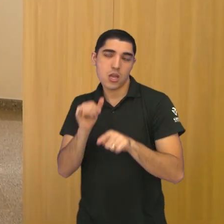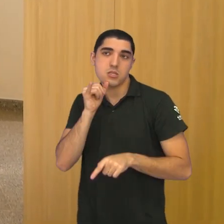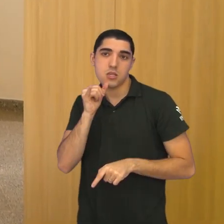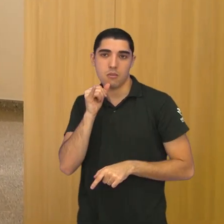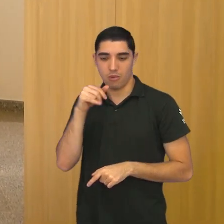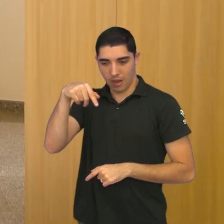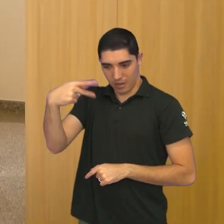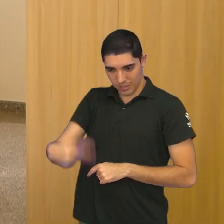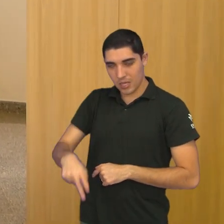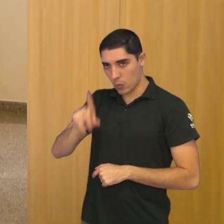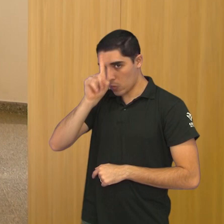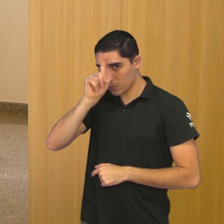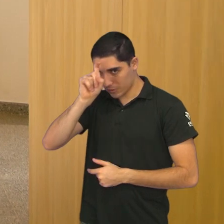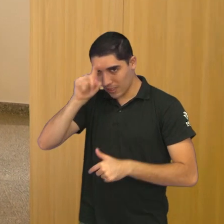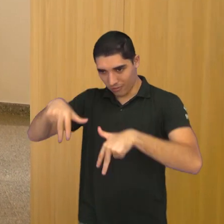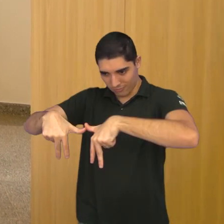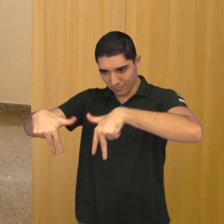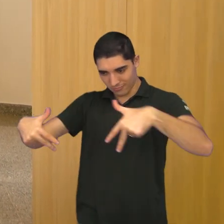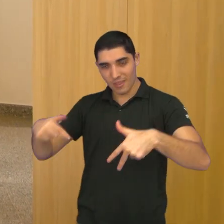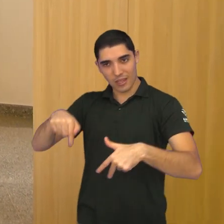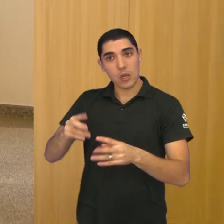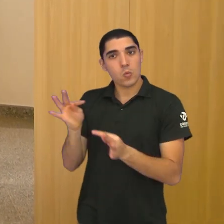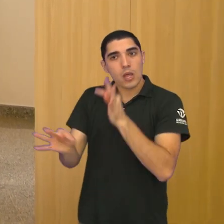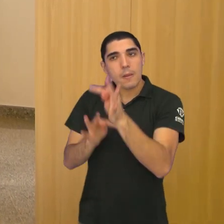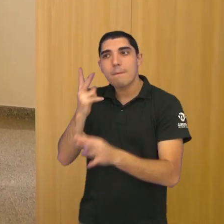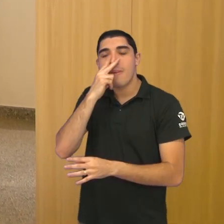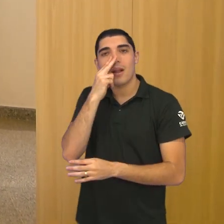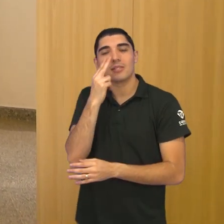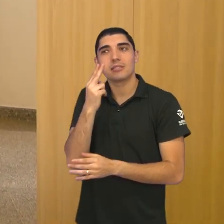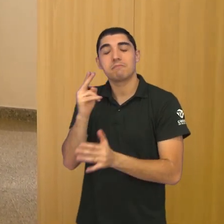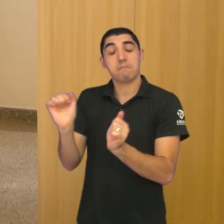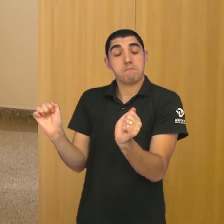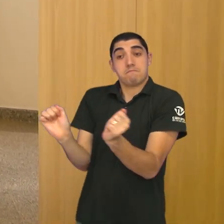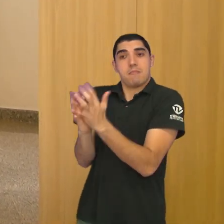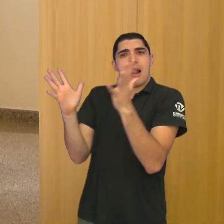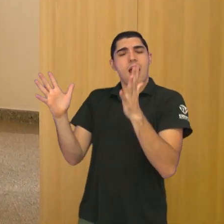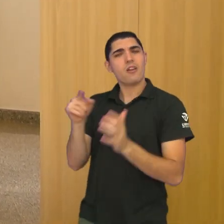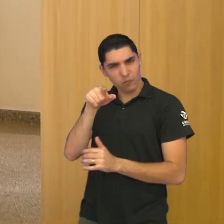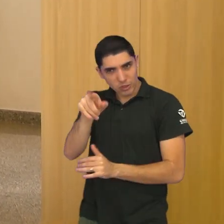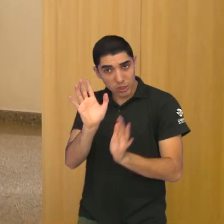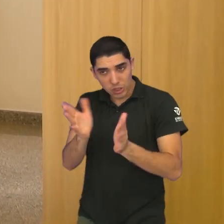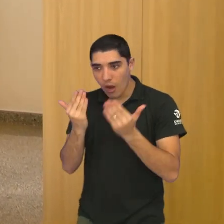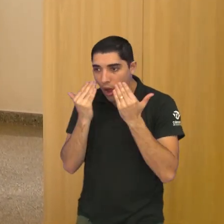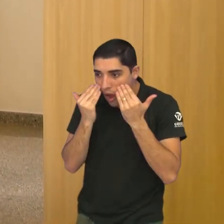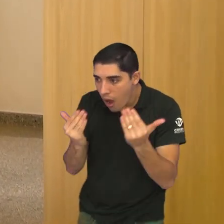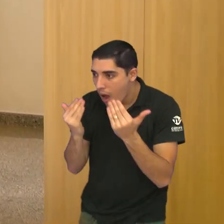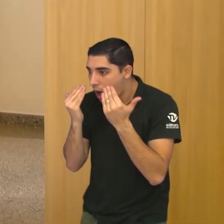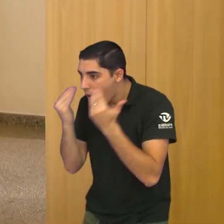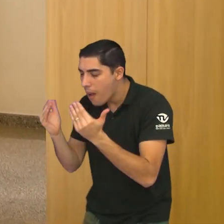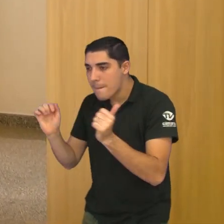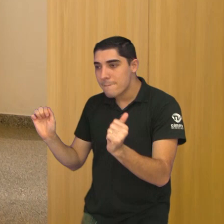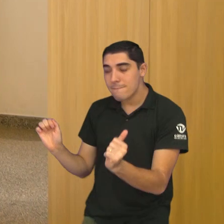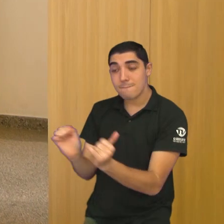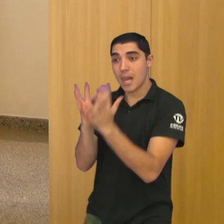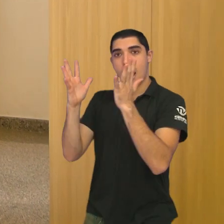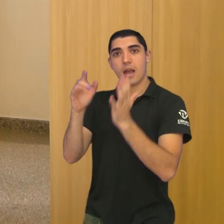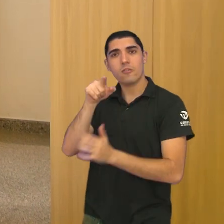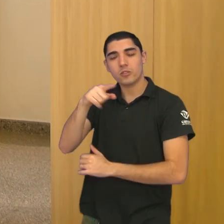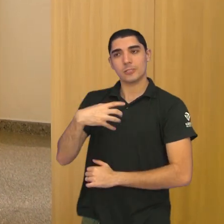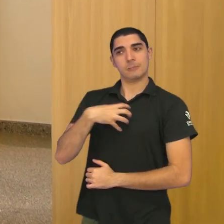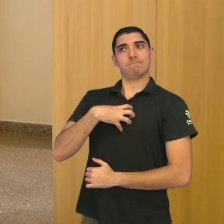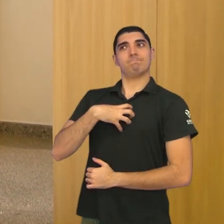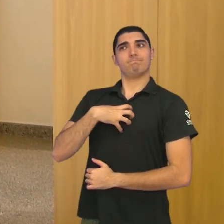o hospital do GAC, o tratamento aqui é um verdadeiro milagre, né? Você já presenciou algum milagre que